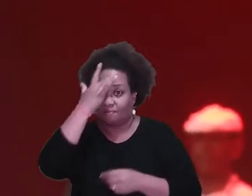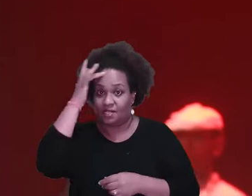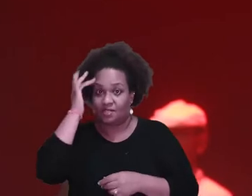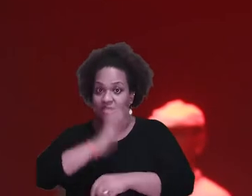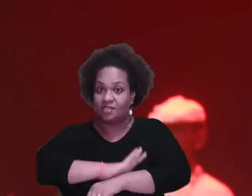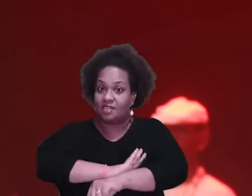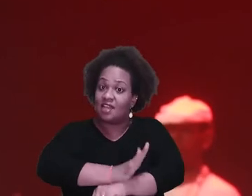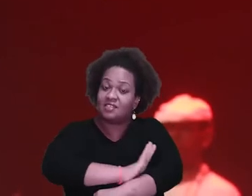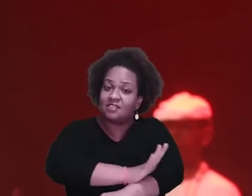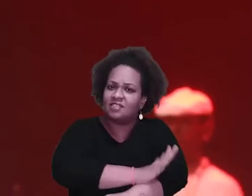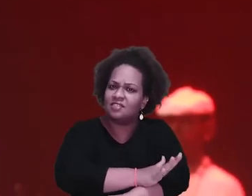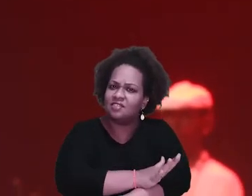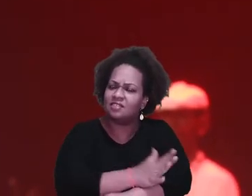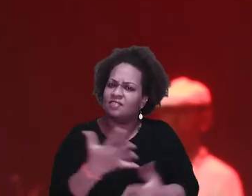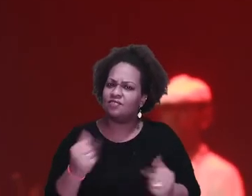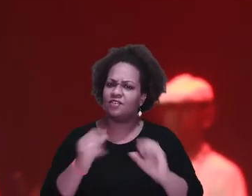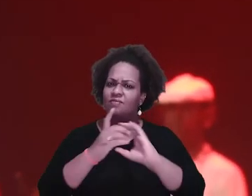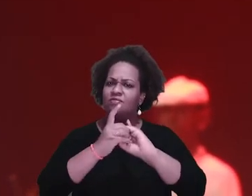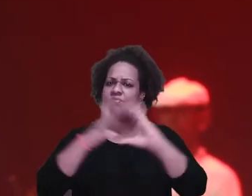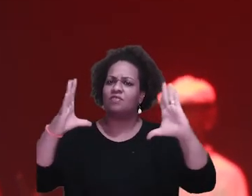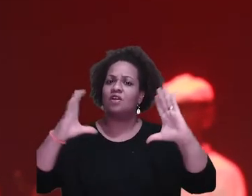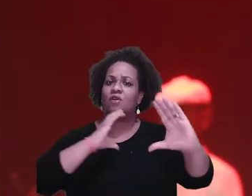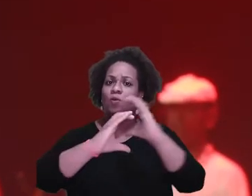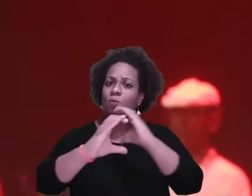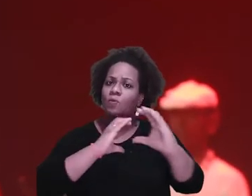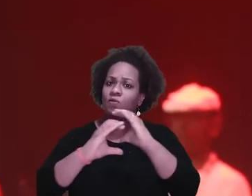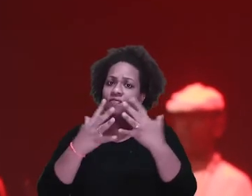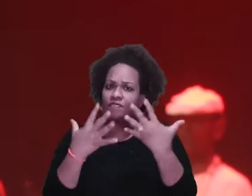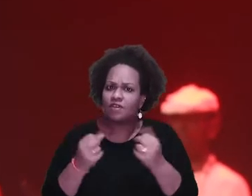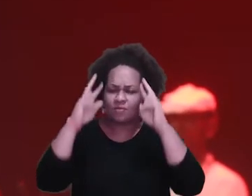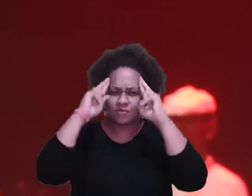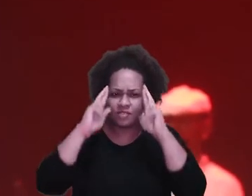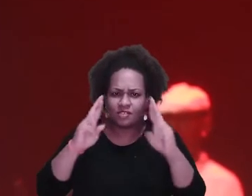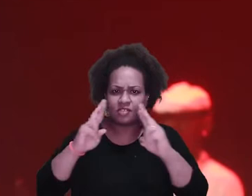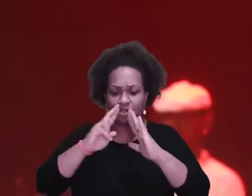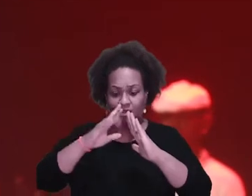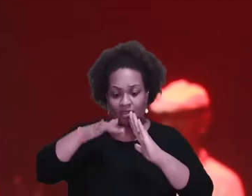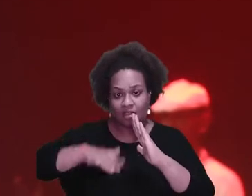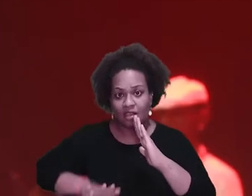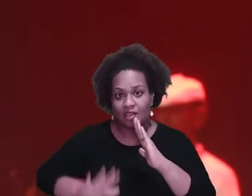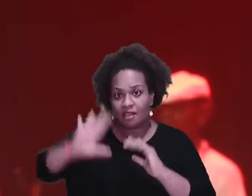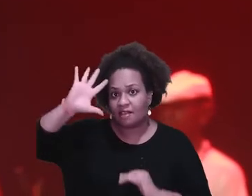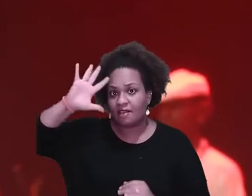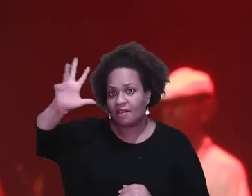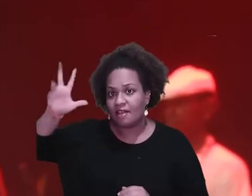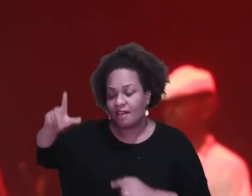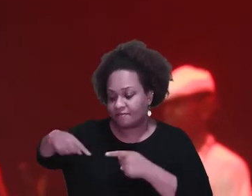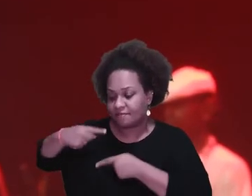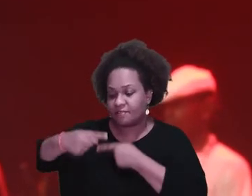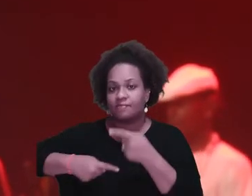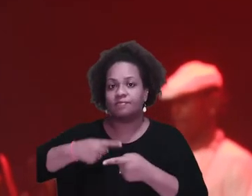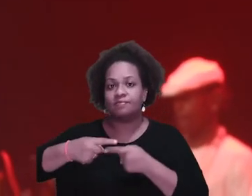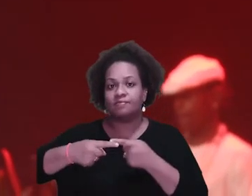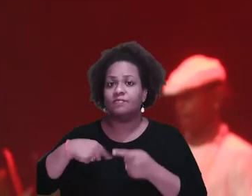e eu já assisti vamos democratizar a comunicação Vamos respeitar os terreiros de matriz africana